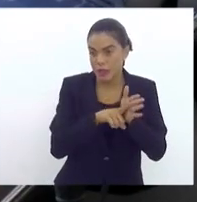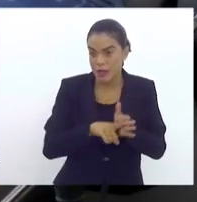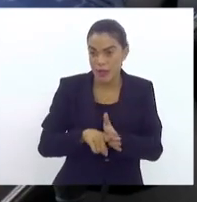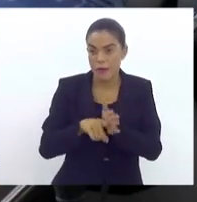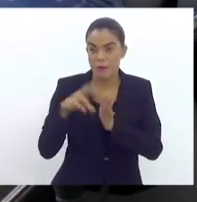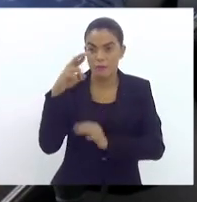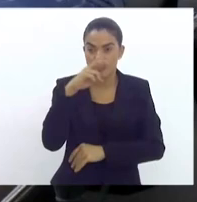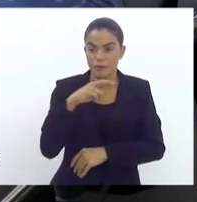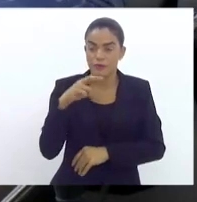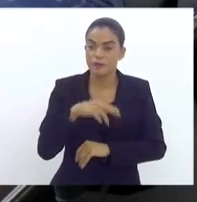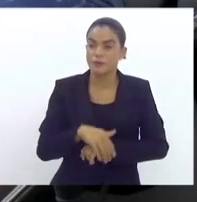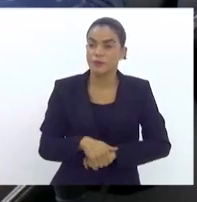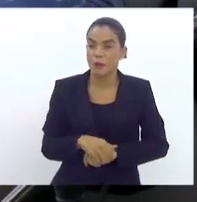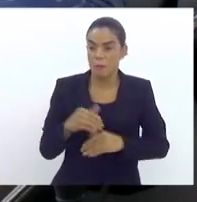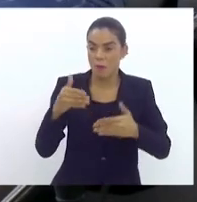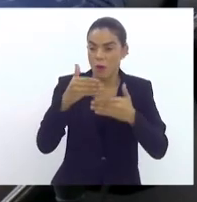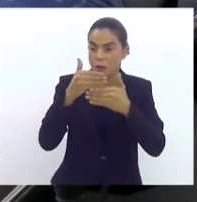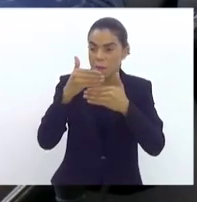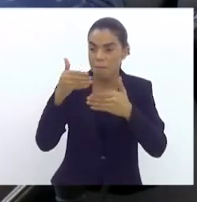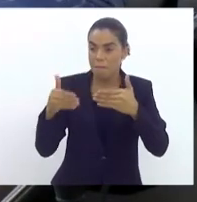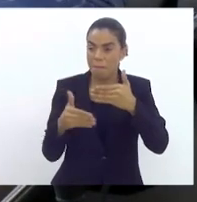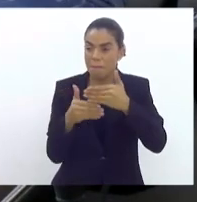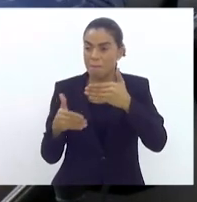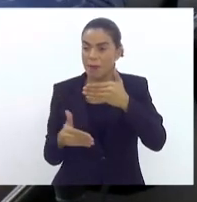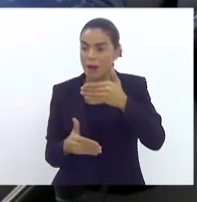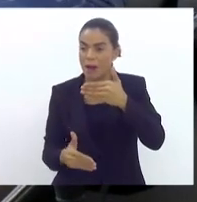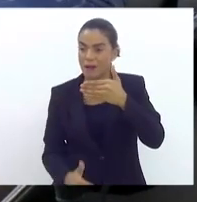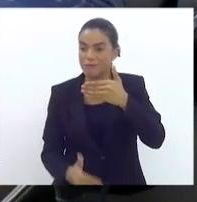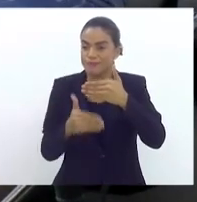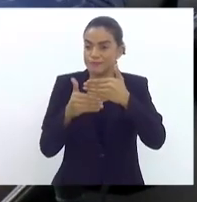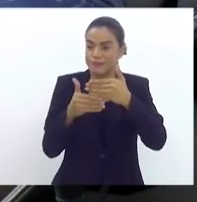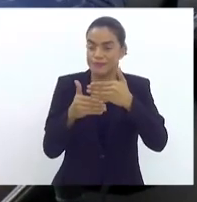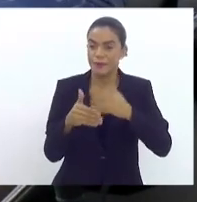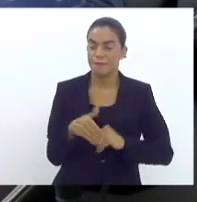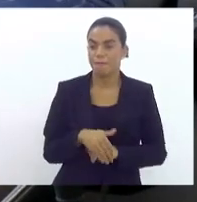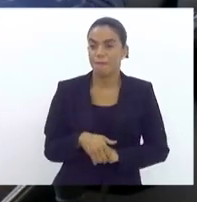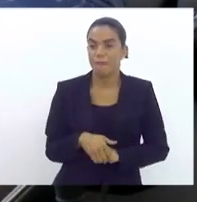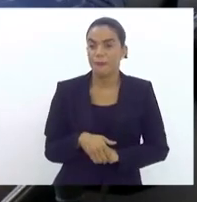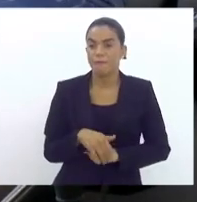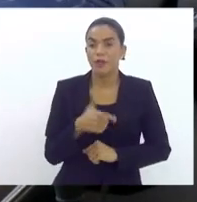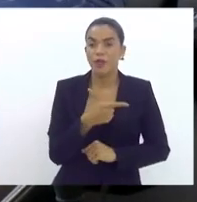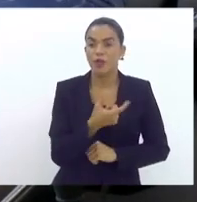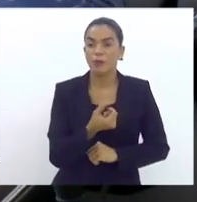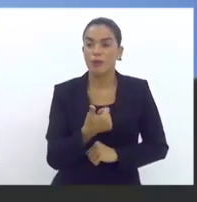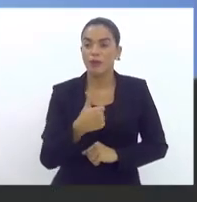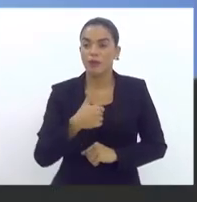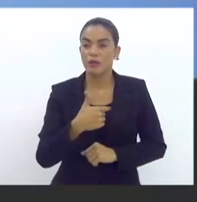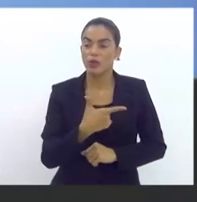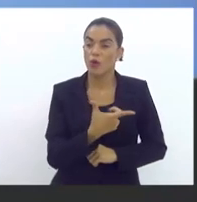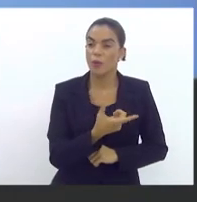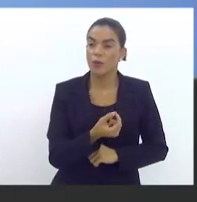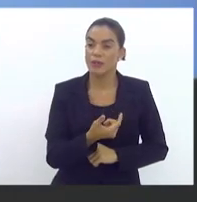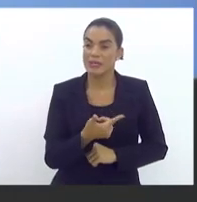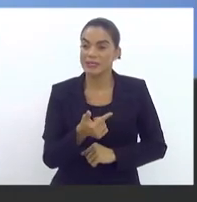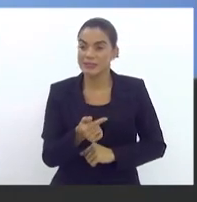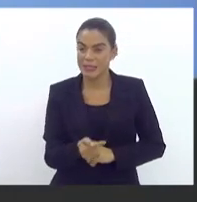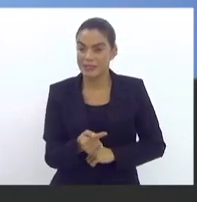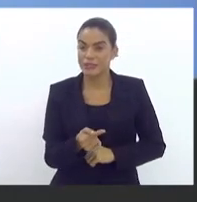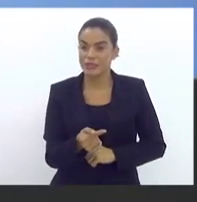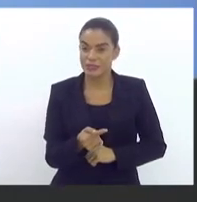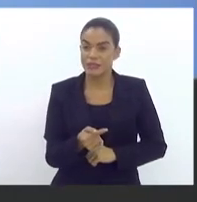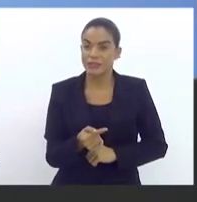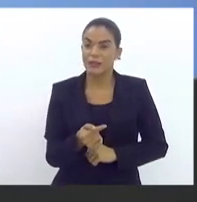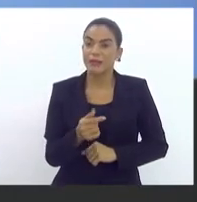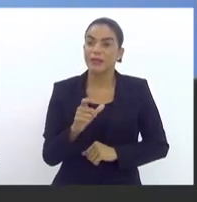é pode passar próximo slide por gentileza recentemente em 2019 2017 perdão 2017